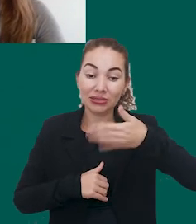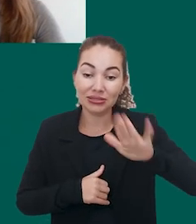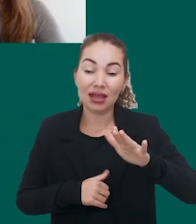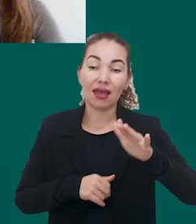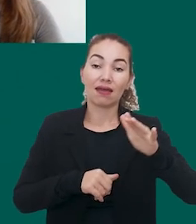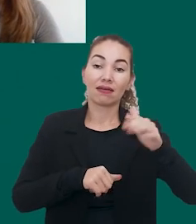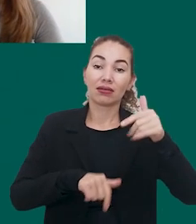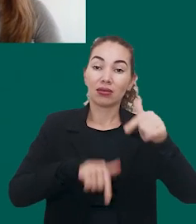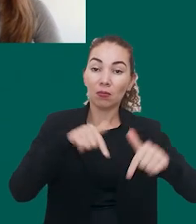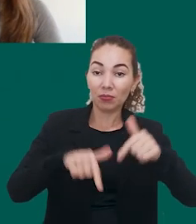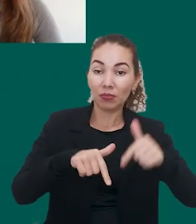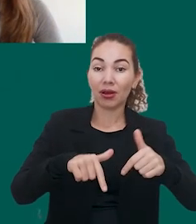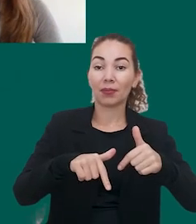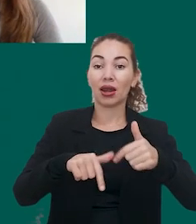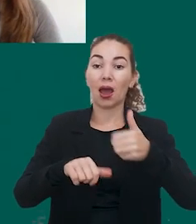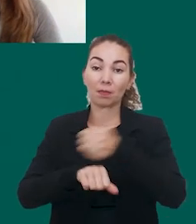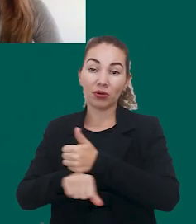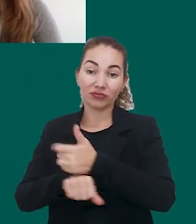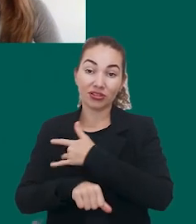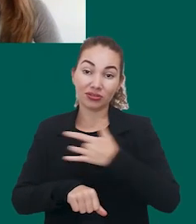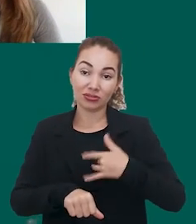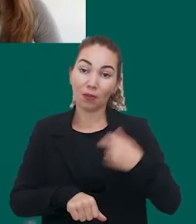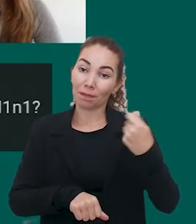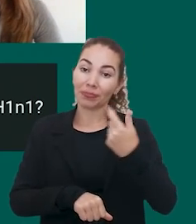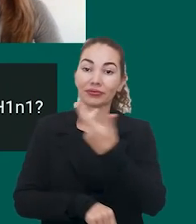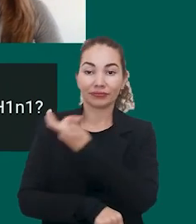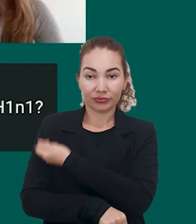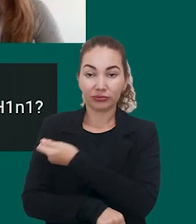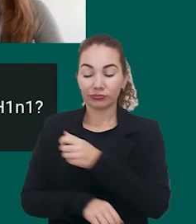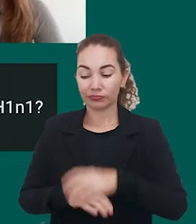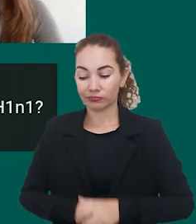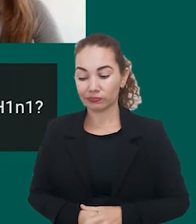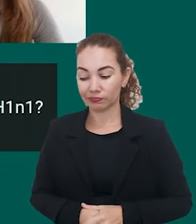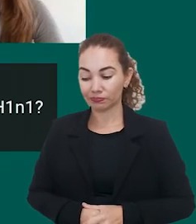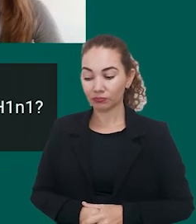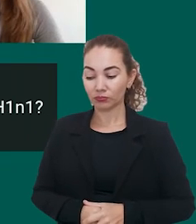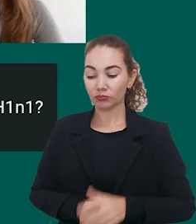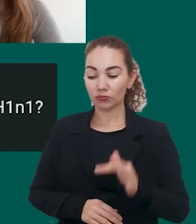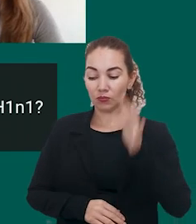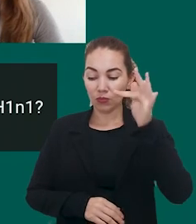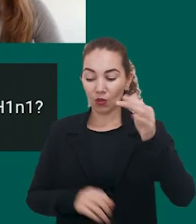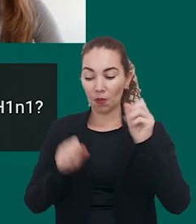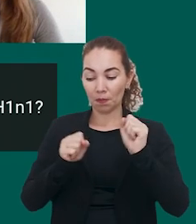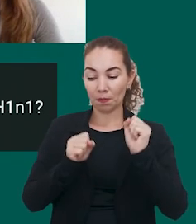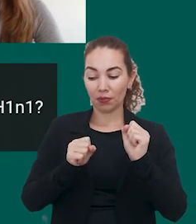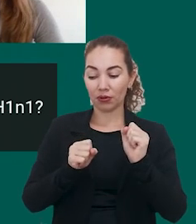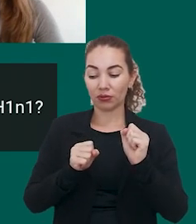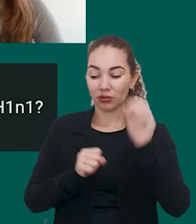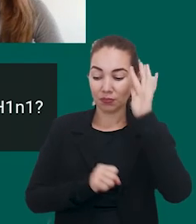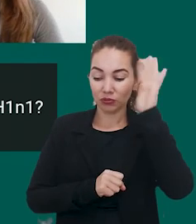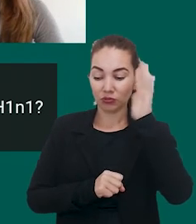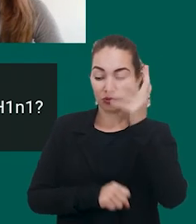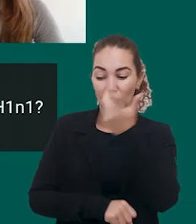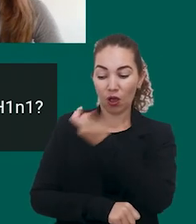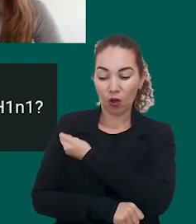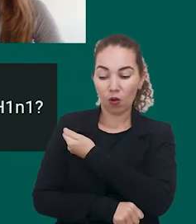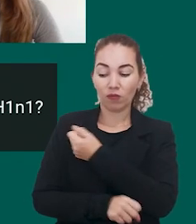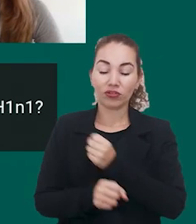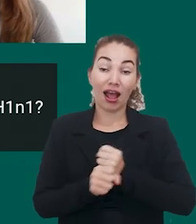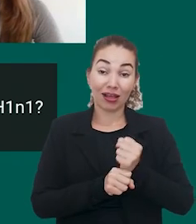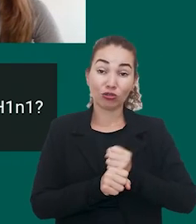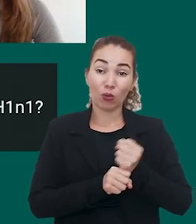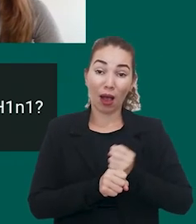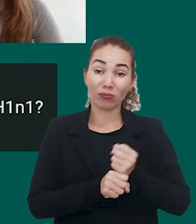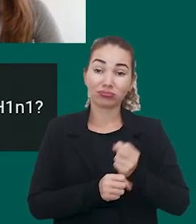Ótimo. Tem mais perguntas aqui, né? Ramon, em um futuro, podemos ter de tomar vacina para Covid anualmente, como acontece com a H1N1?